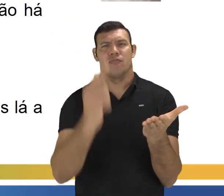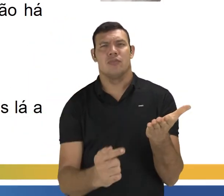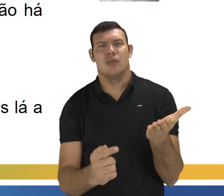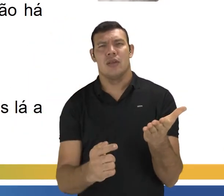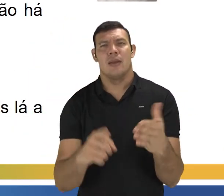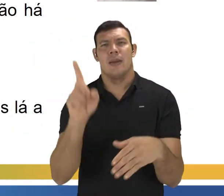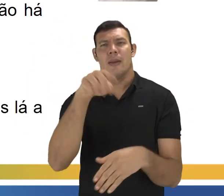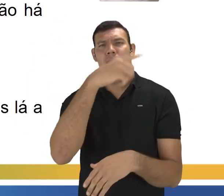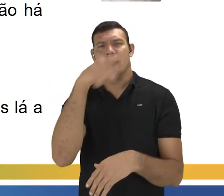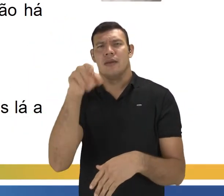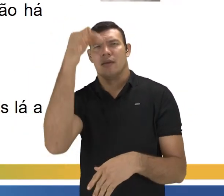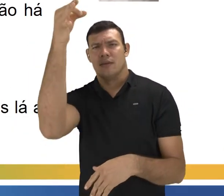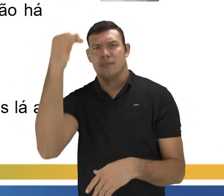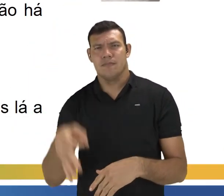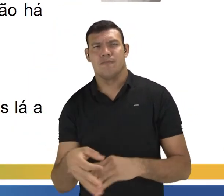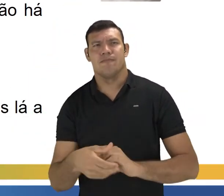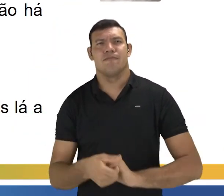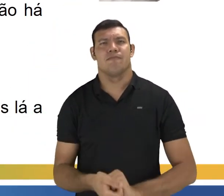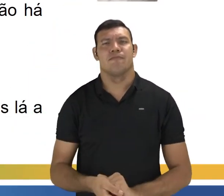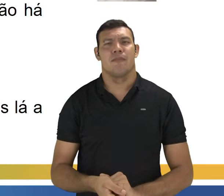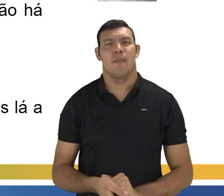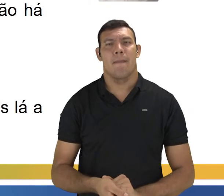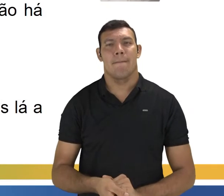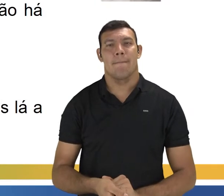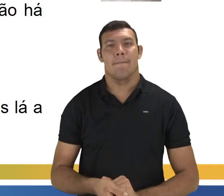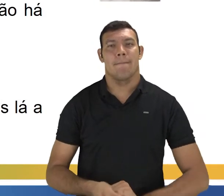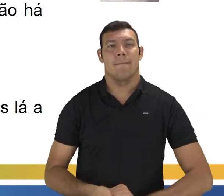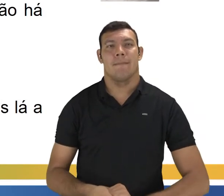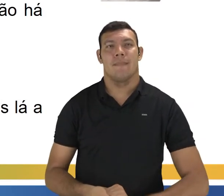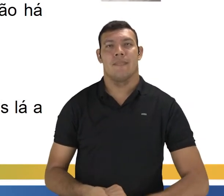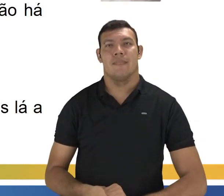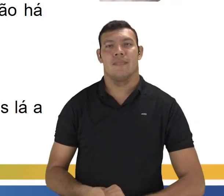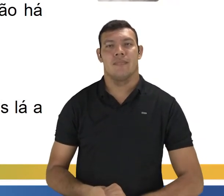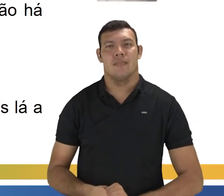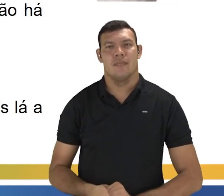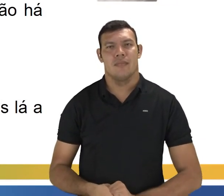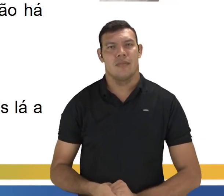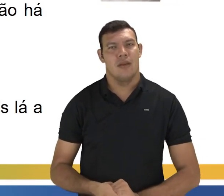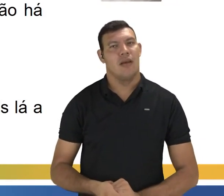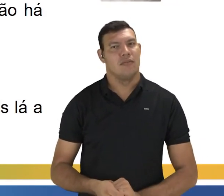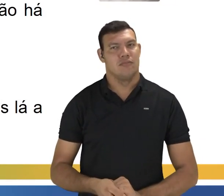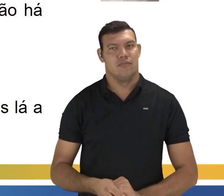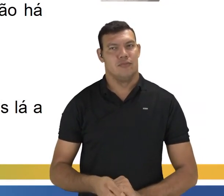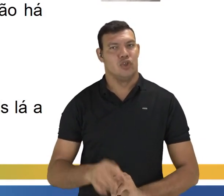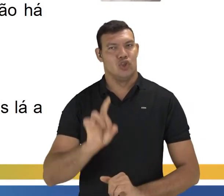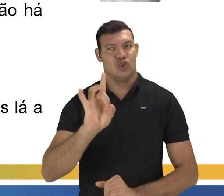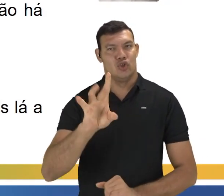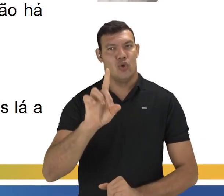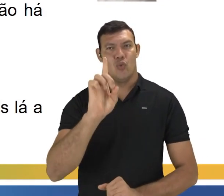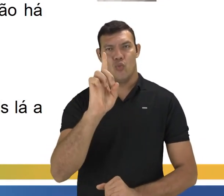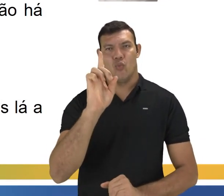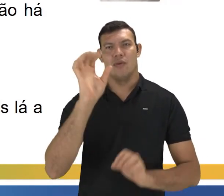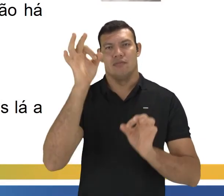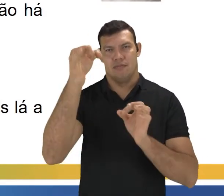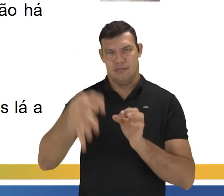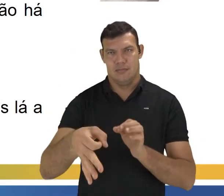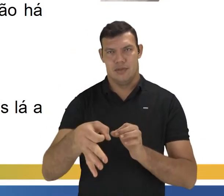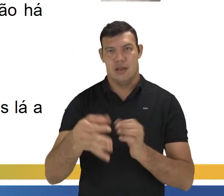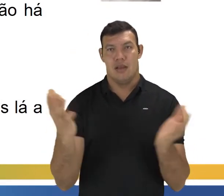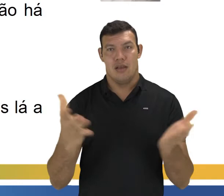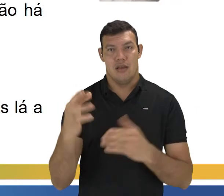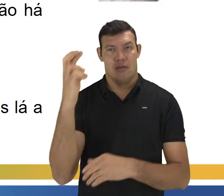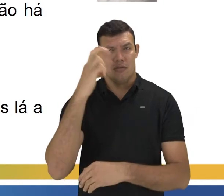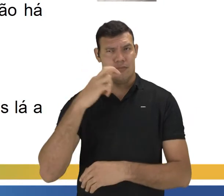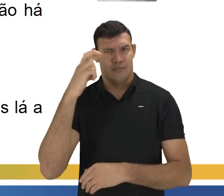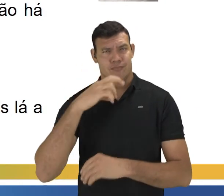de queda nas duas situações descritas assinale a alternativa correta então vamos assinar apenas a alternativa correta quer